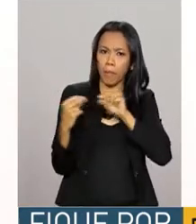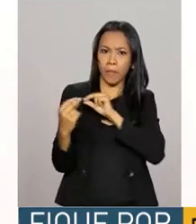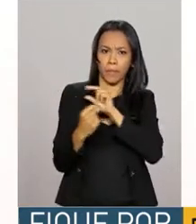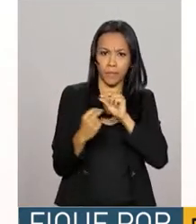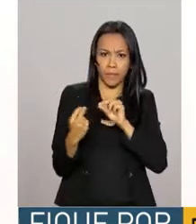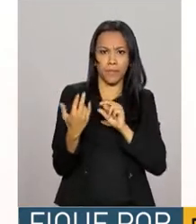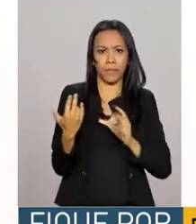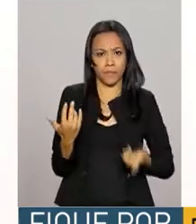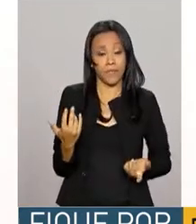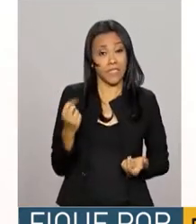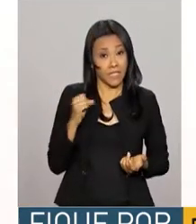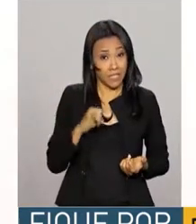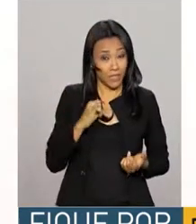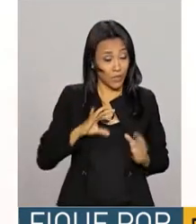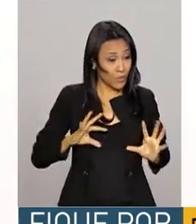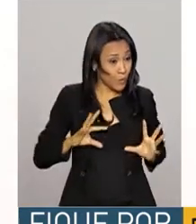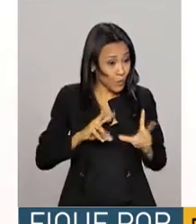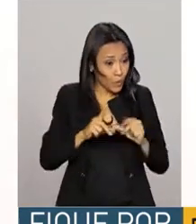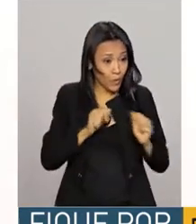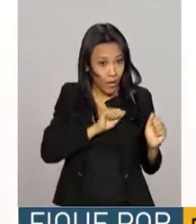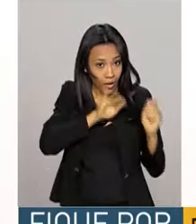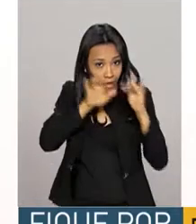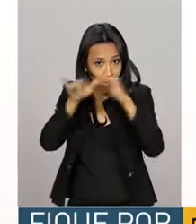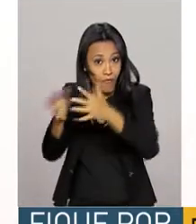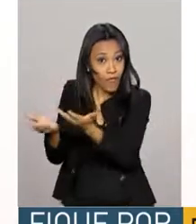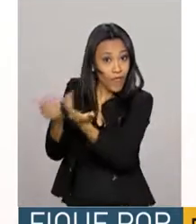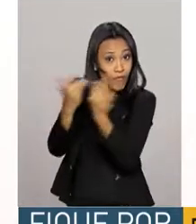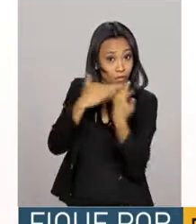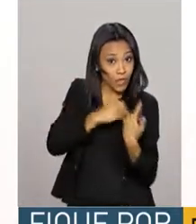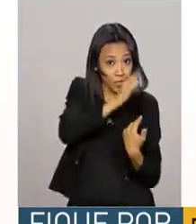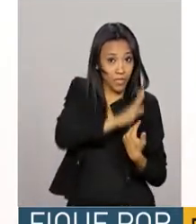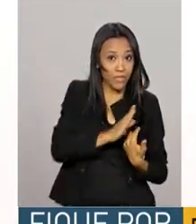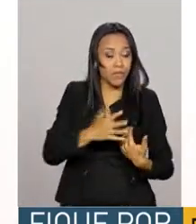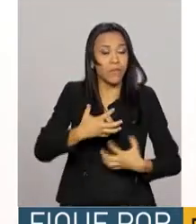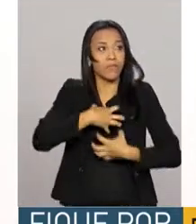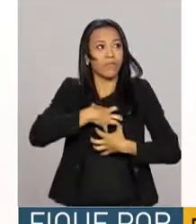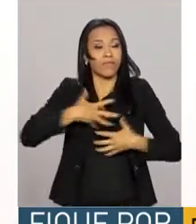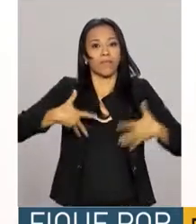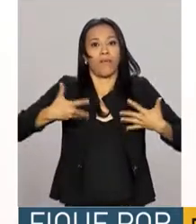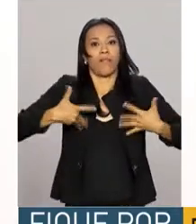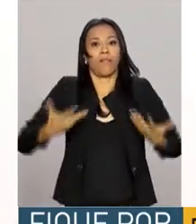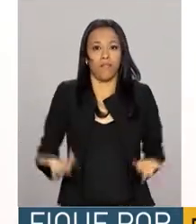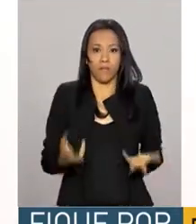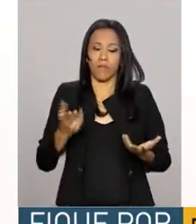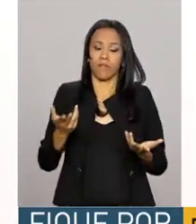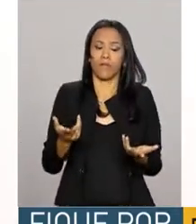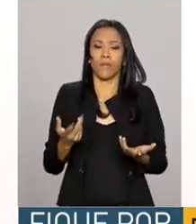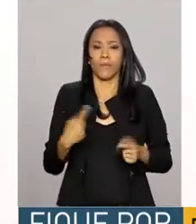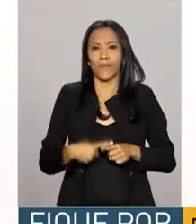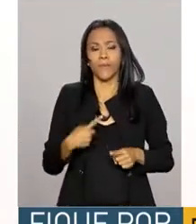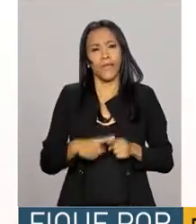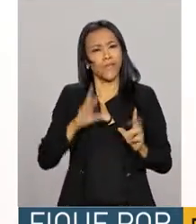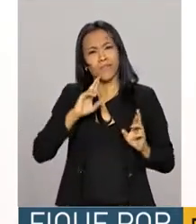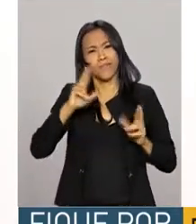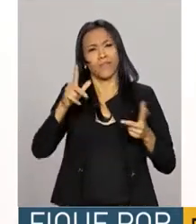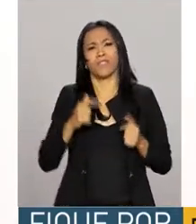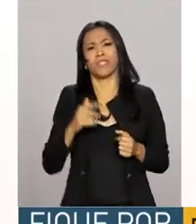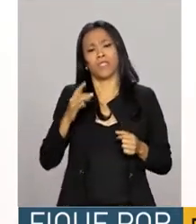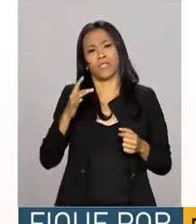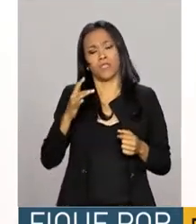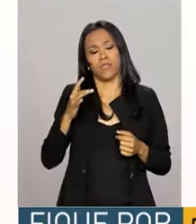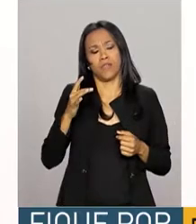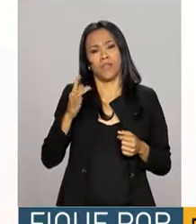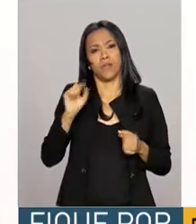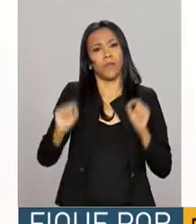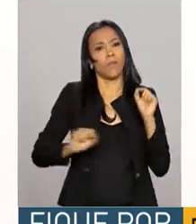se todos nós estivéssemos a nós lutaríamos como eu voltei todos entusiasmados não é porque o quadro é outro quadro que se tem